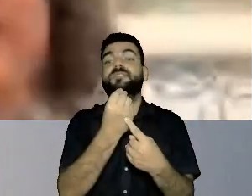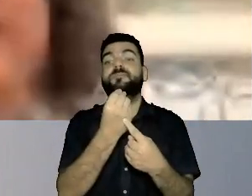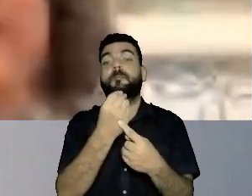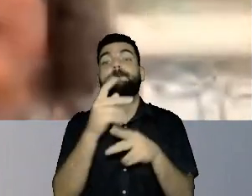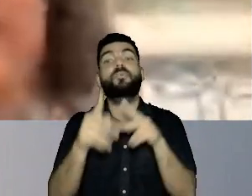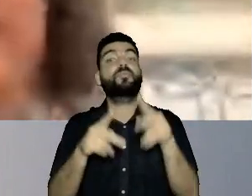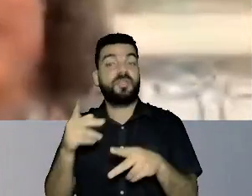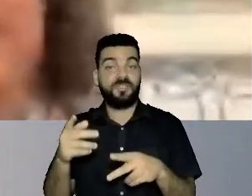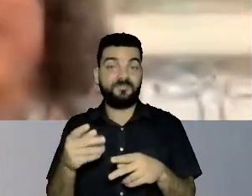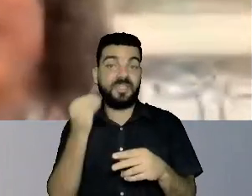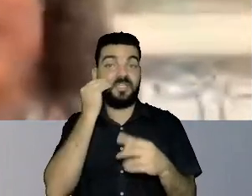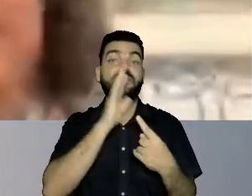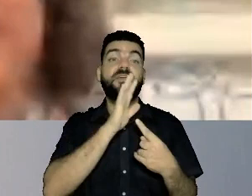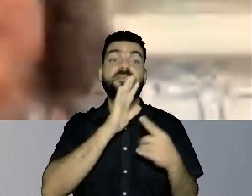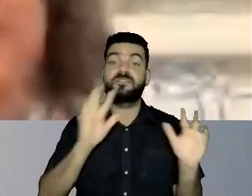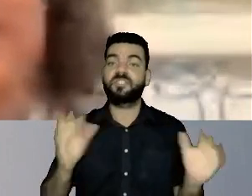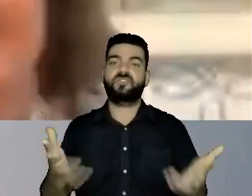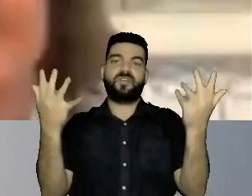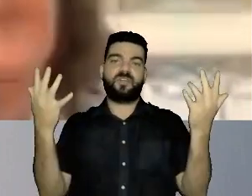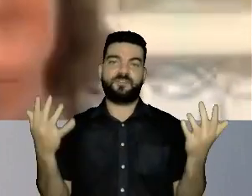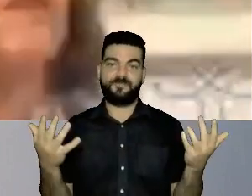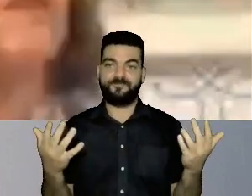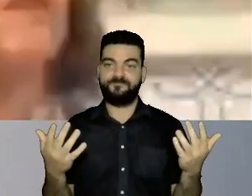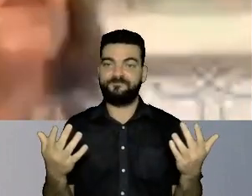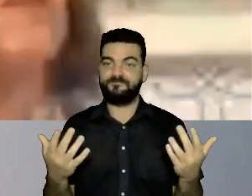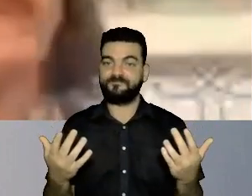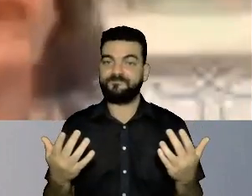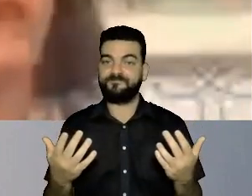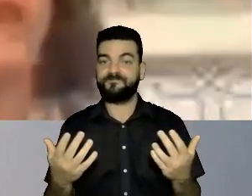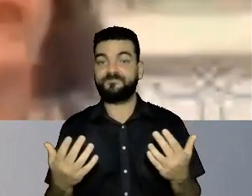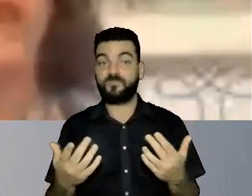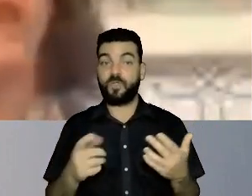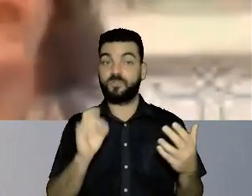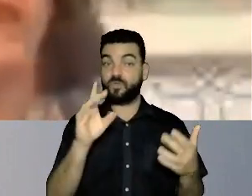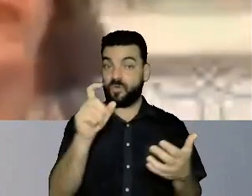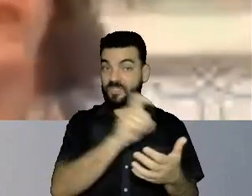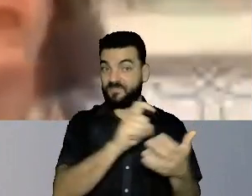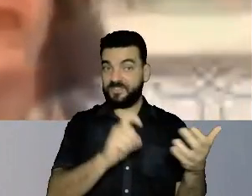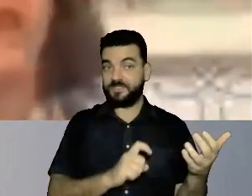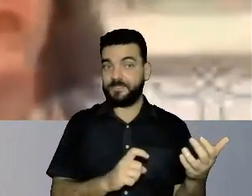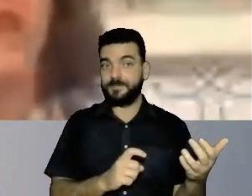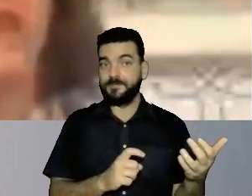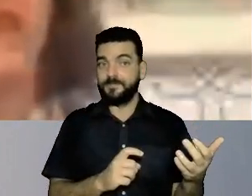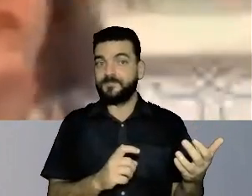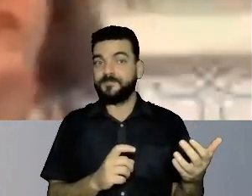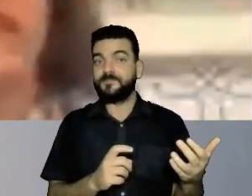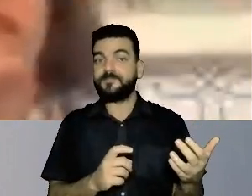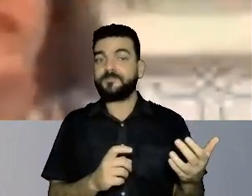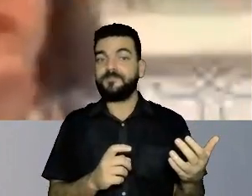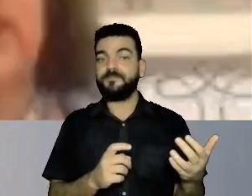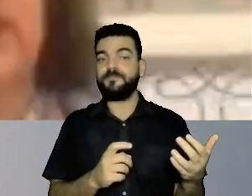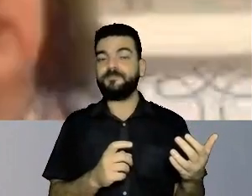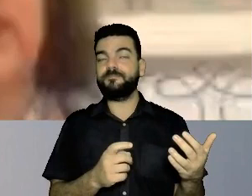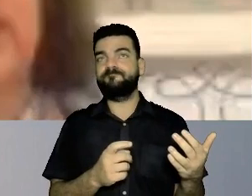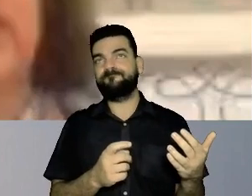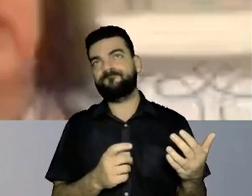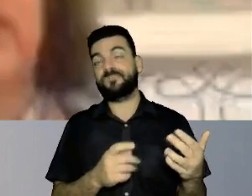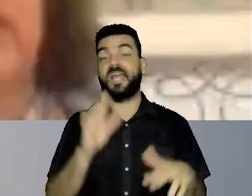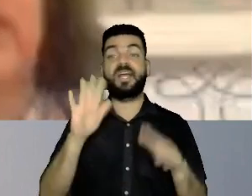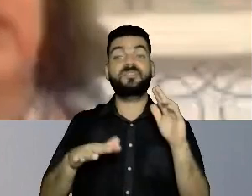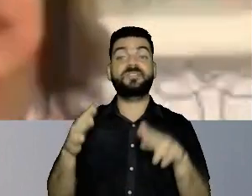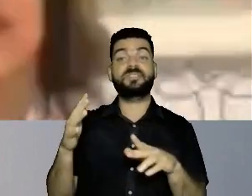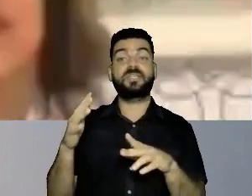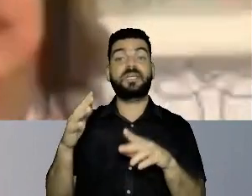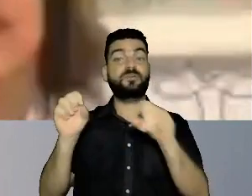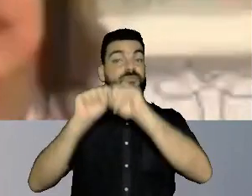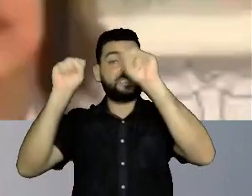tem essa, nas bases do grafite, pensando o grafite como uma arte que subverte. No seu